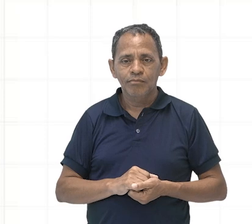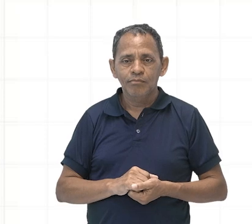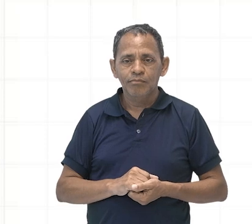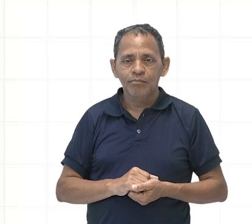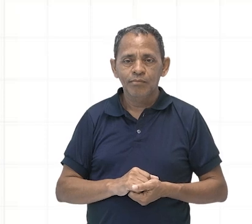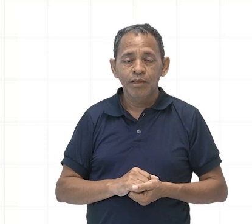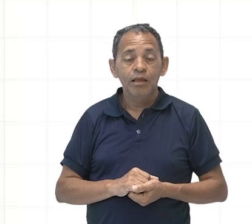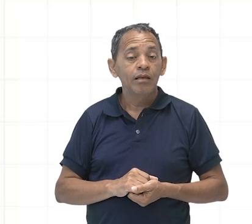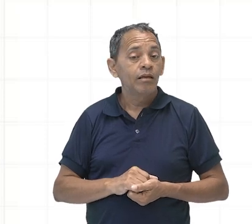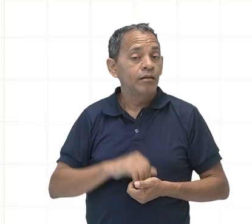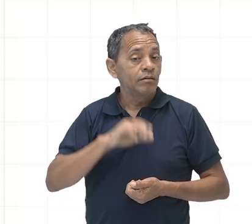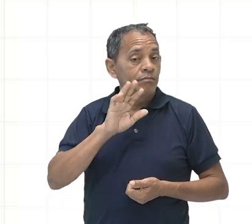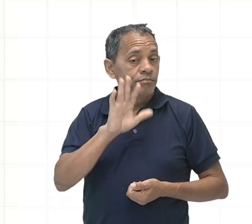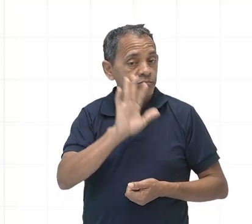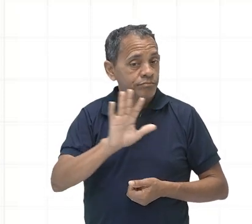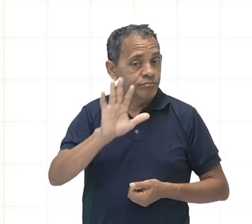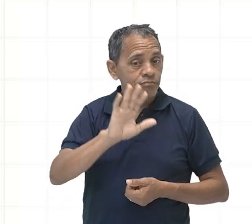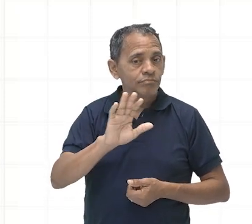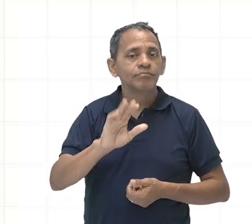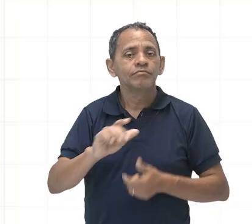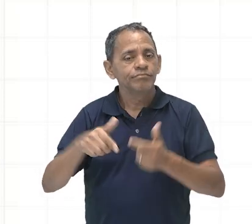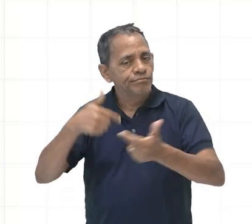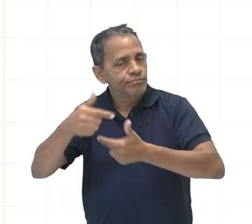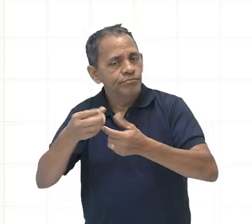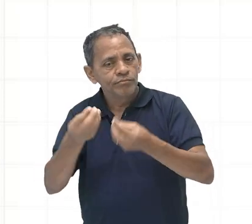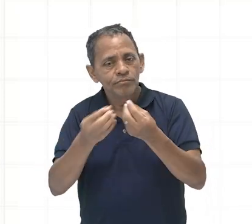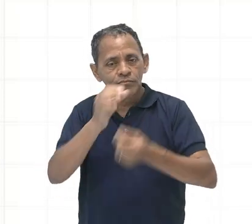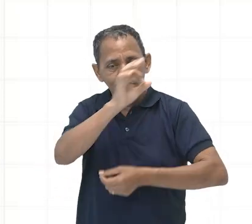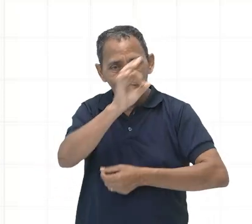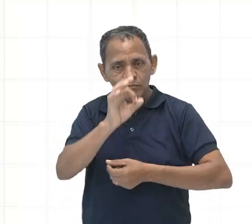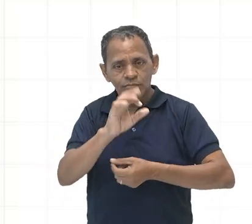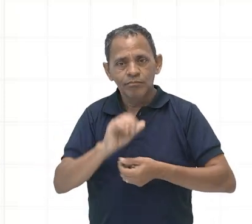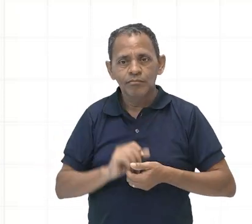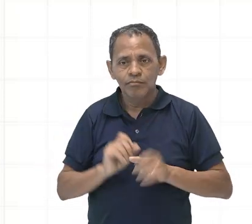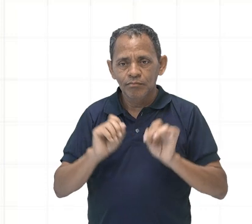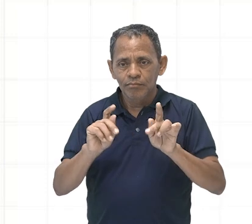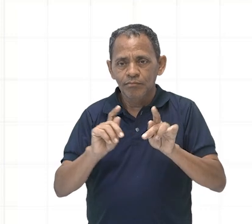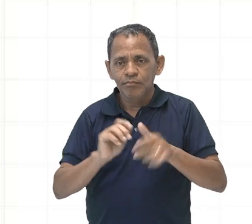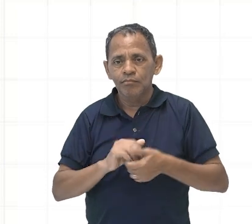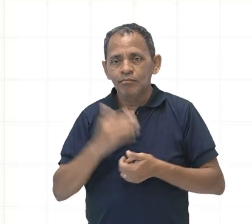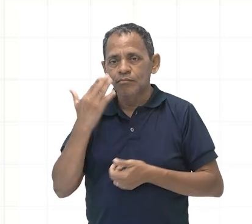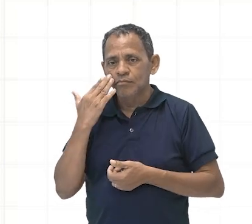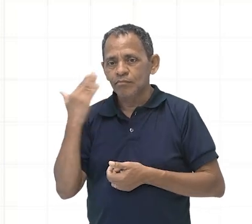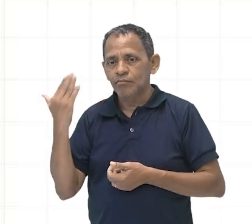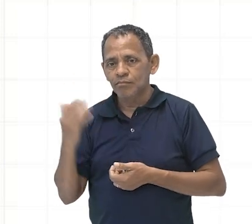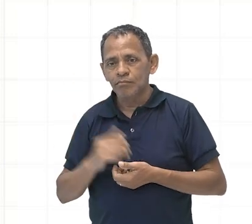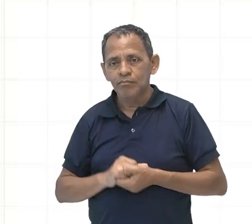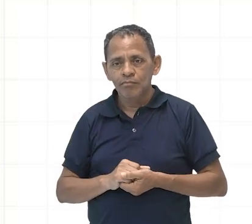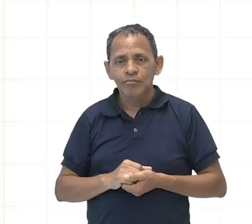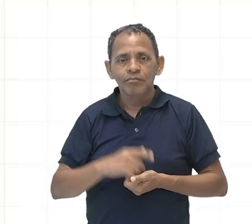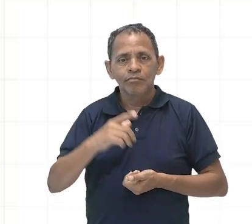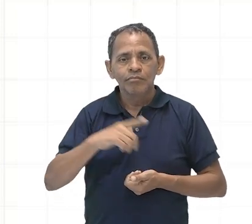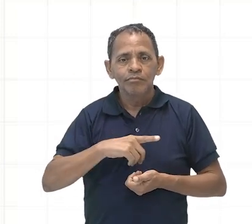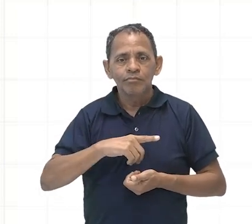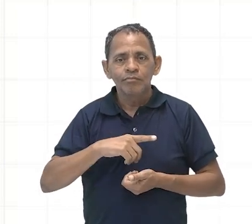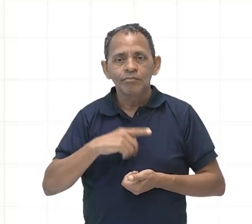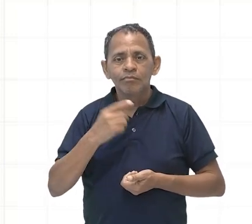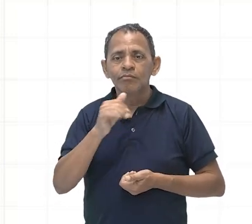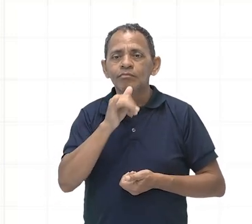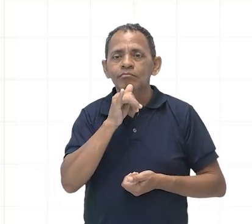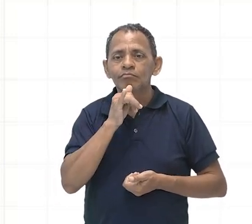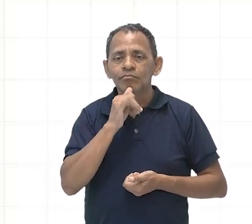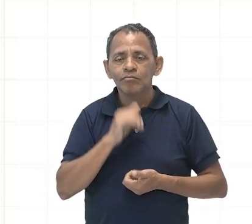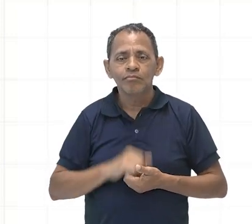Mas geralmente se trabalha em percentual. Então, aqui nós temos um exemplo de